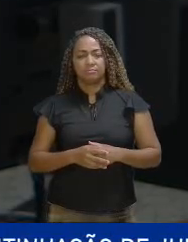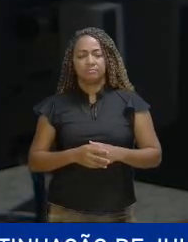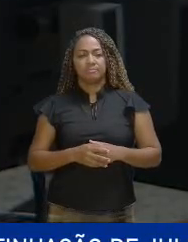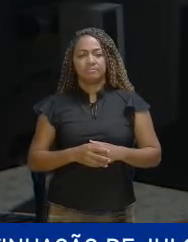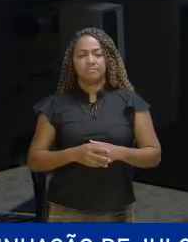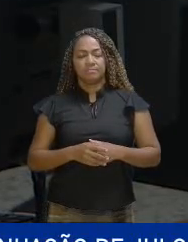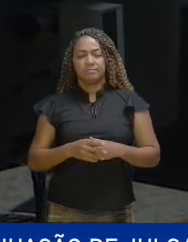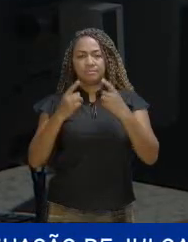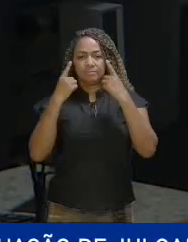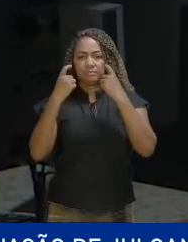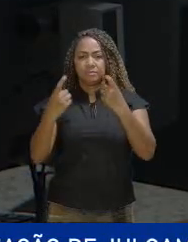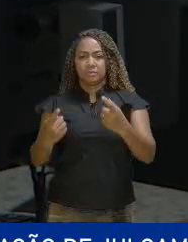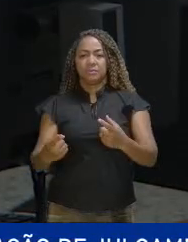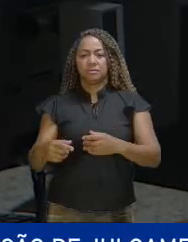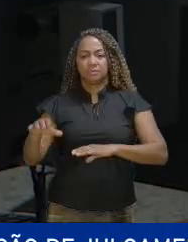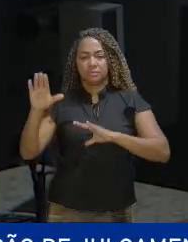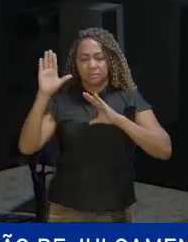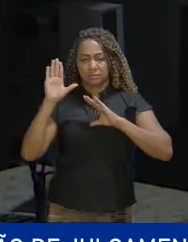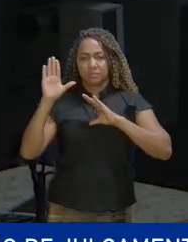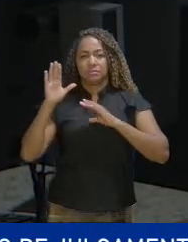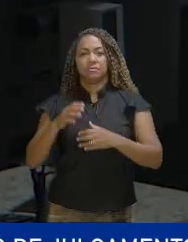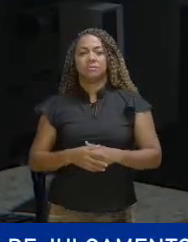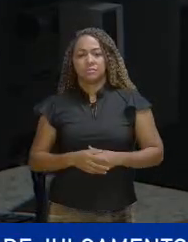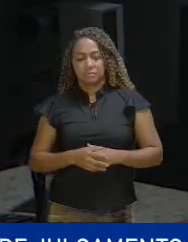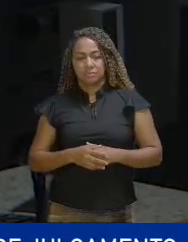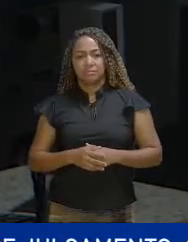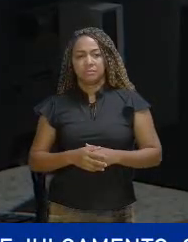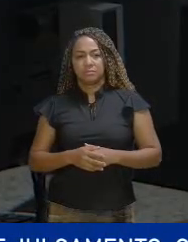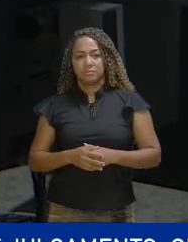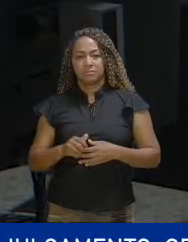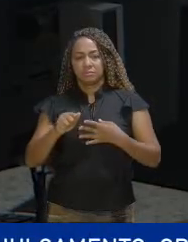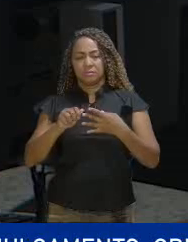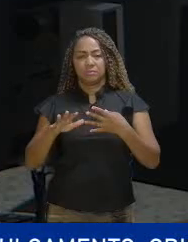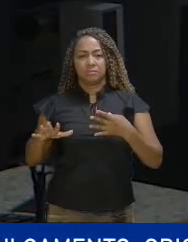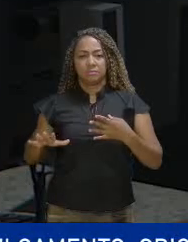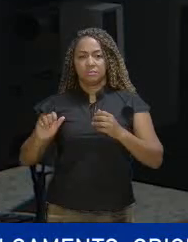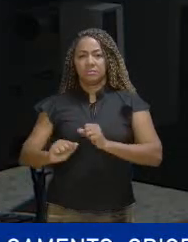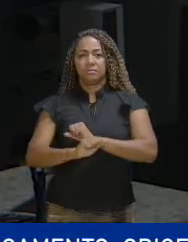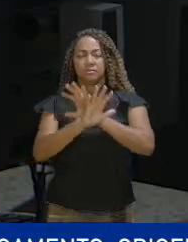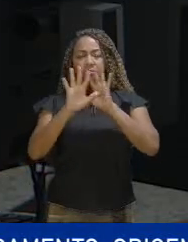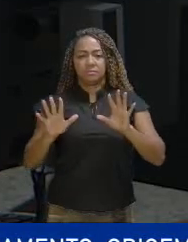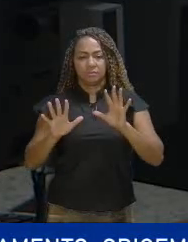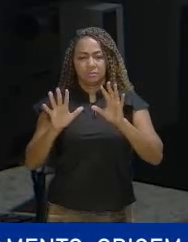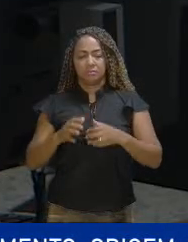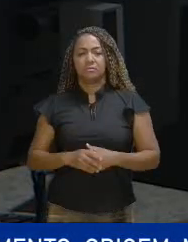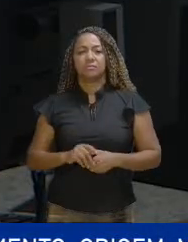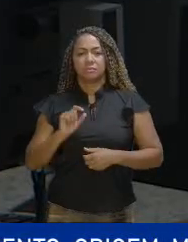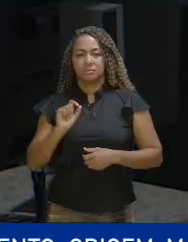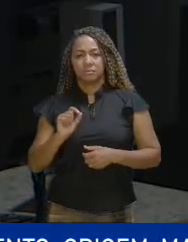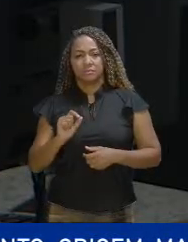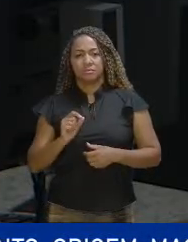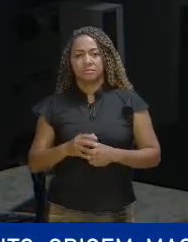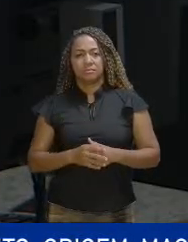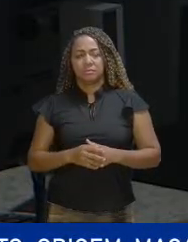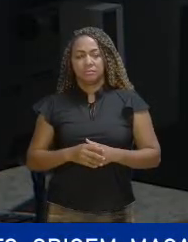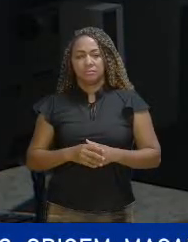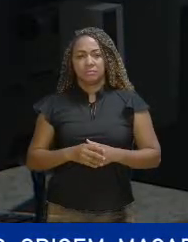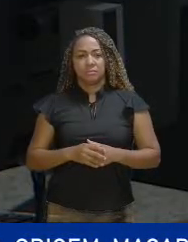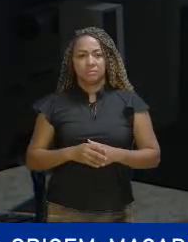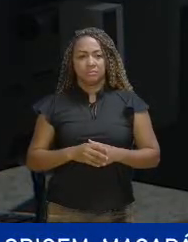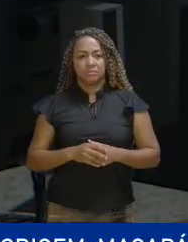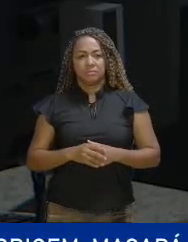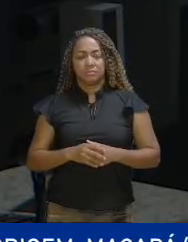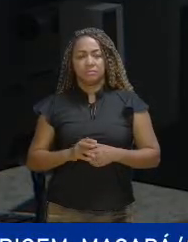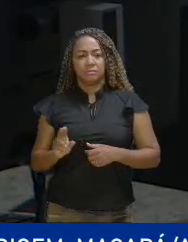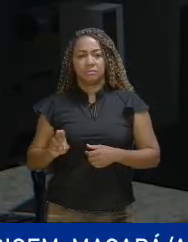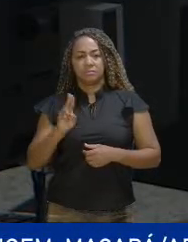do candidato para ele seja cometido, né? A jurisprudência ela é clara, no momento que é caracterizado a